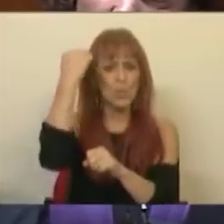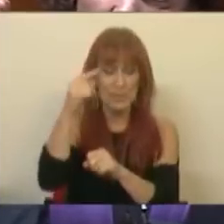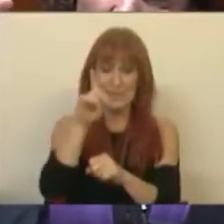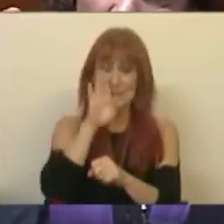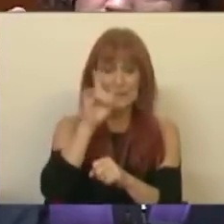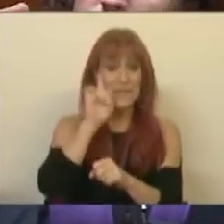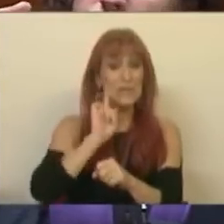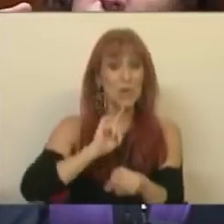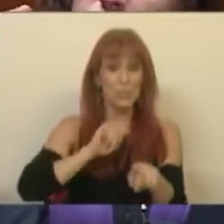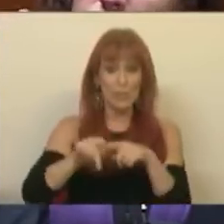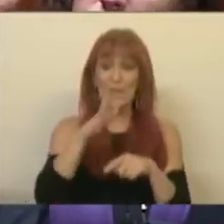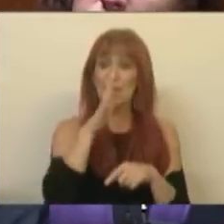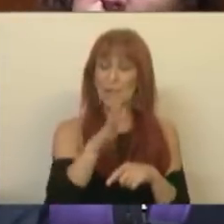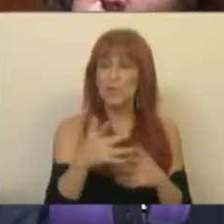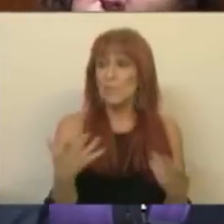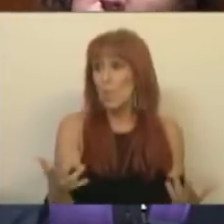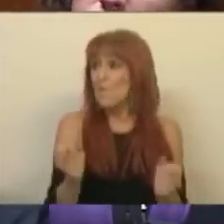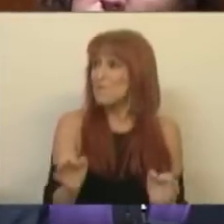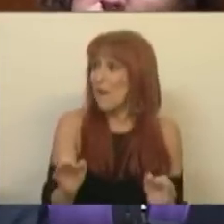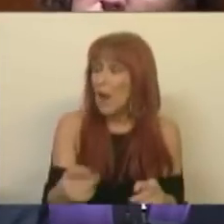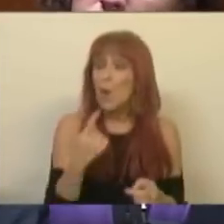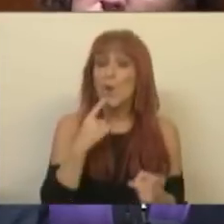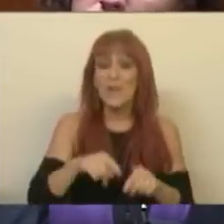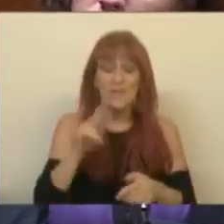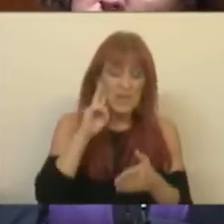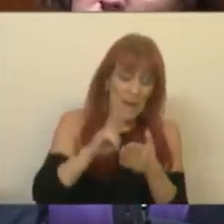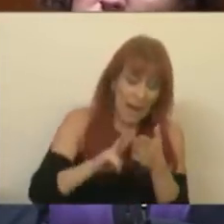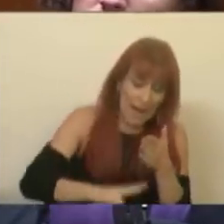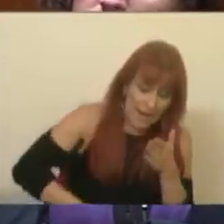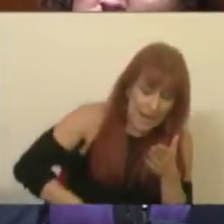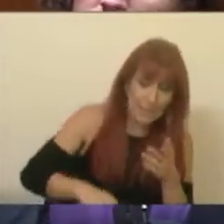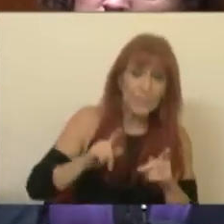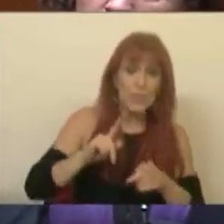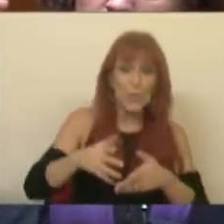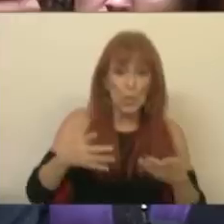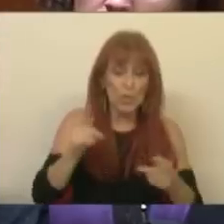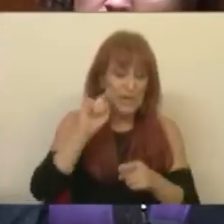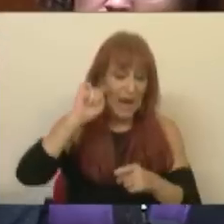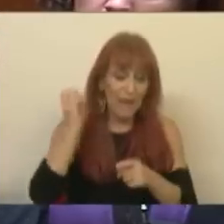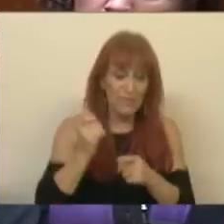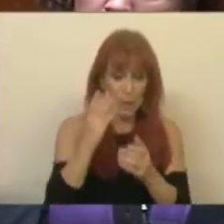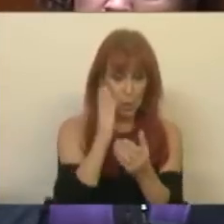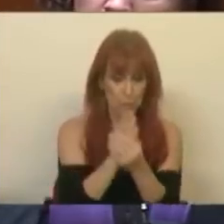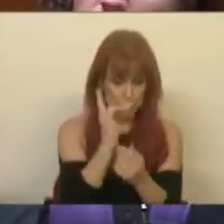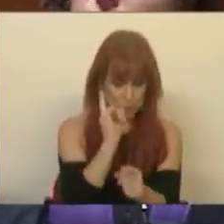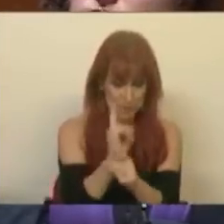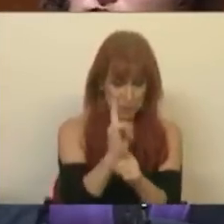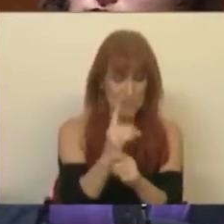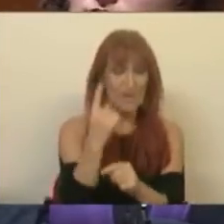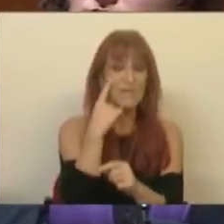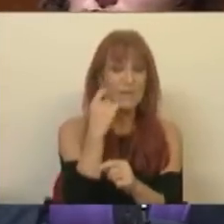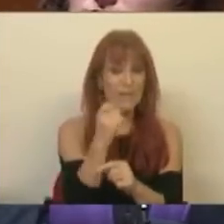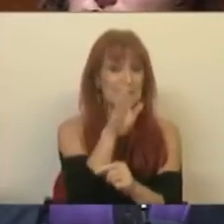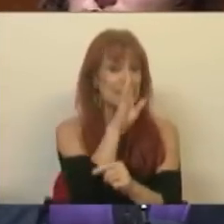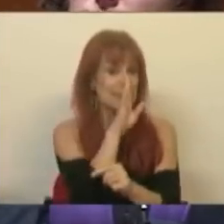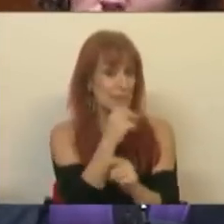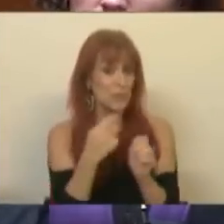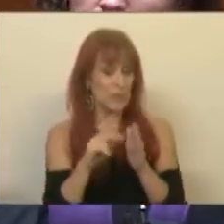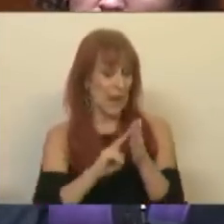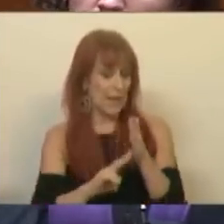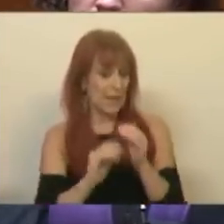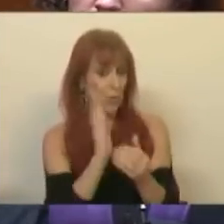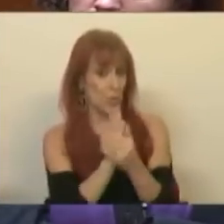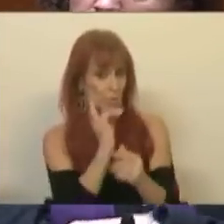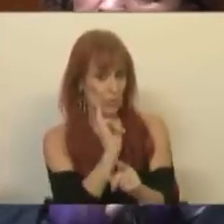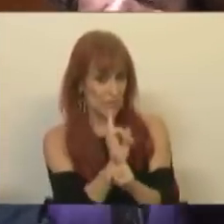se o senhor deputada diz vale a pena voltar a ler o processo para verificar se da leitura